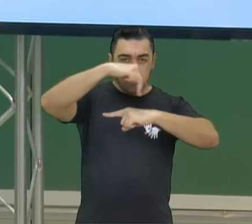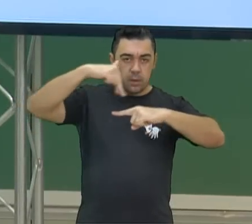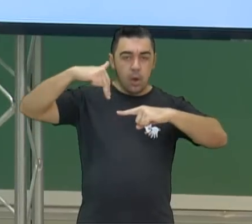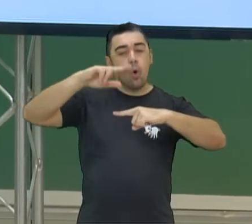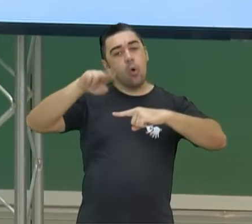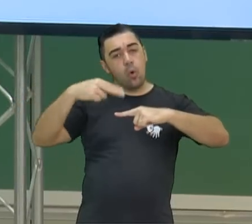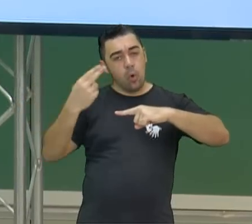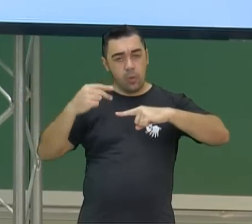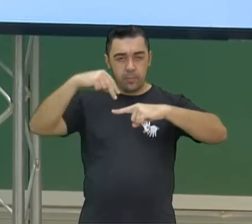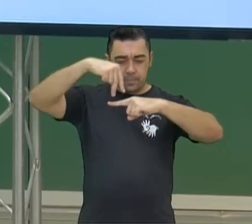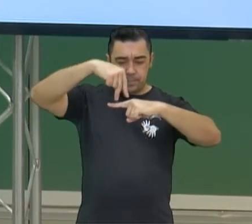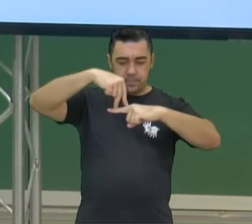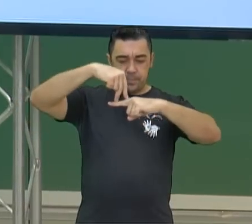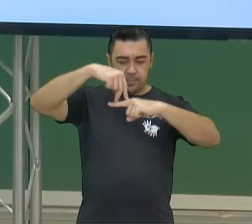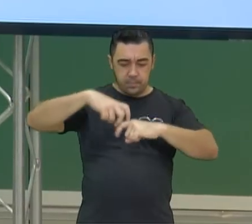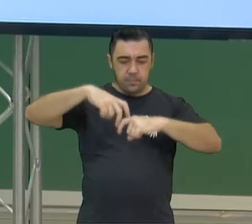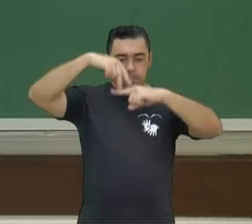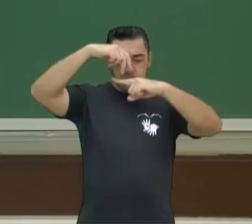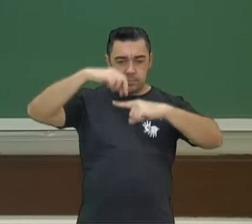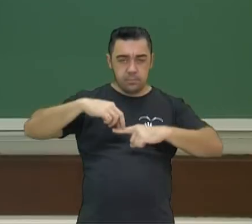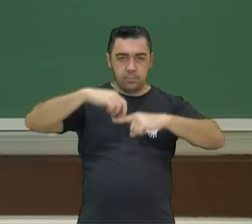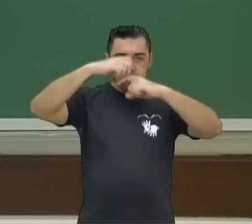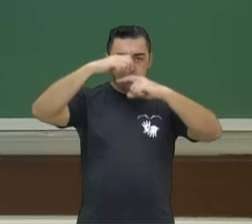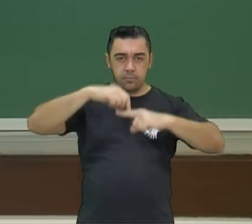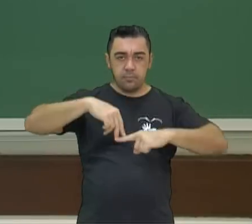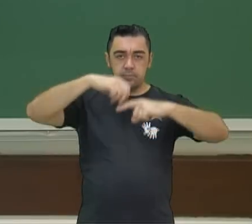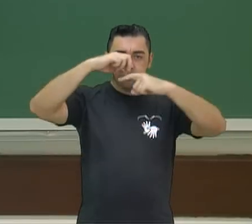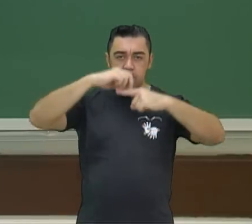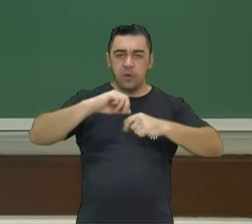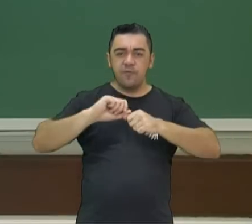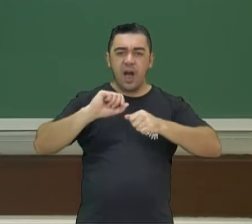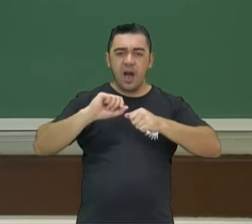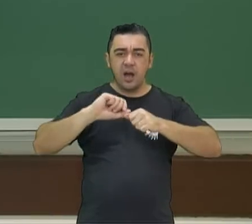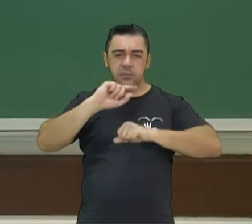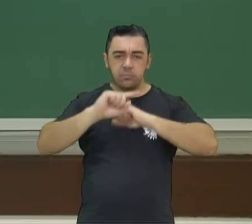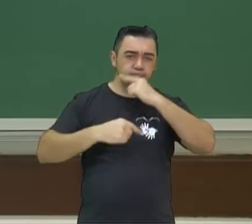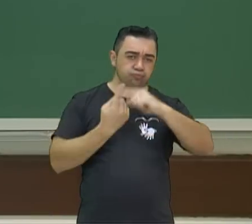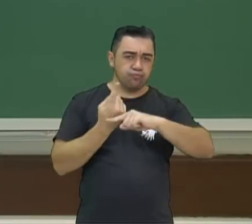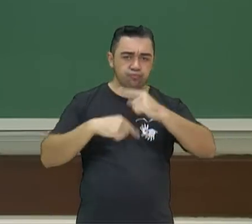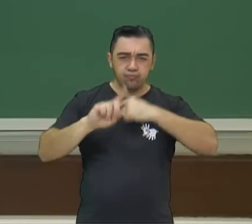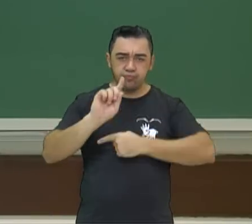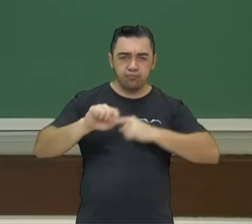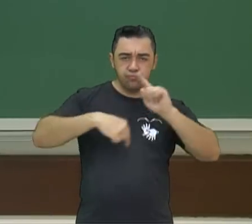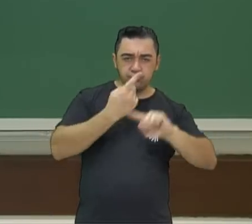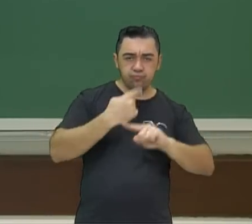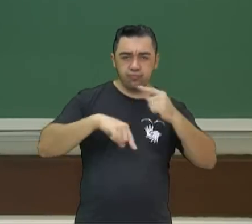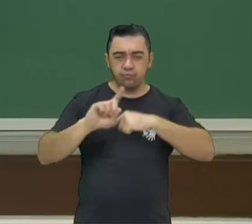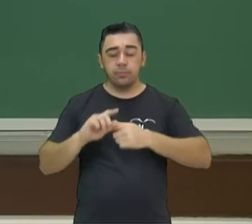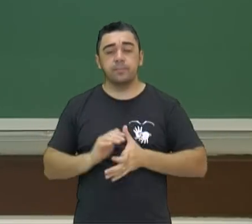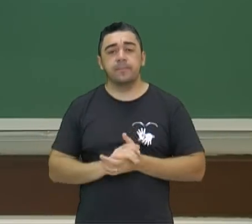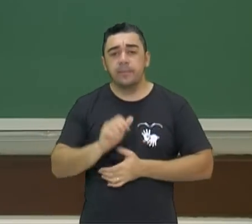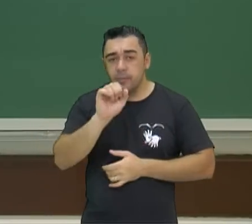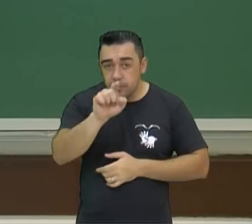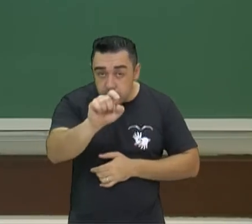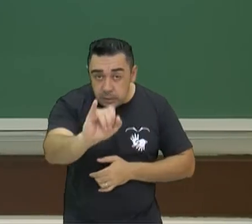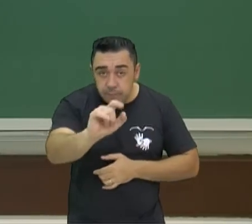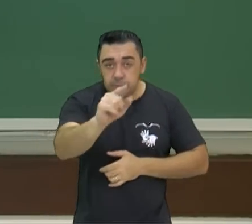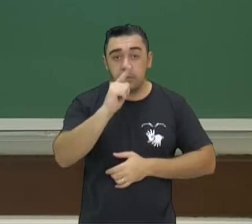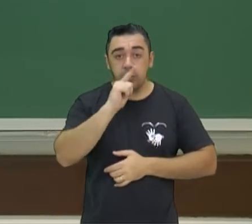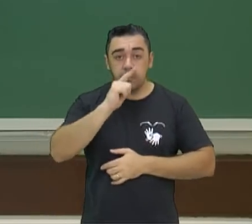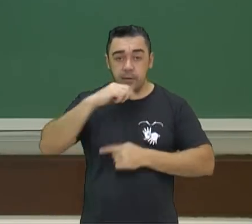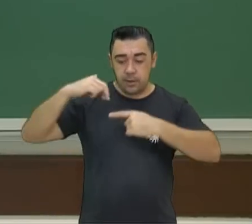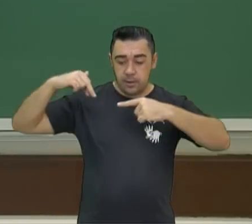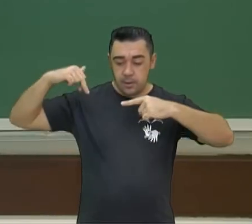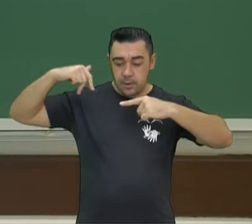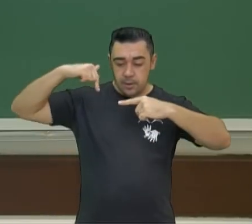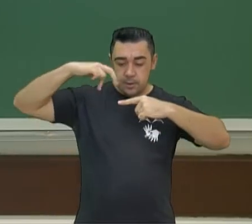casos, realizar manobras sobre ela. Então, aquela coisa, gente? Se já conseguiu andar sobre a fita,